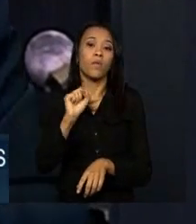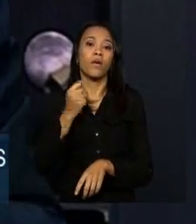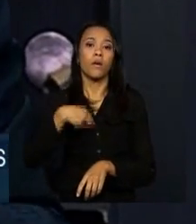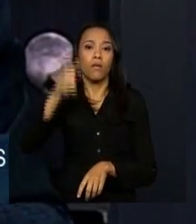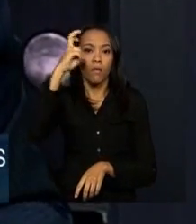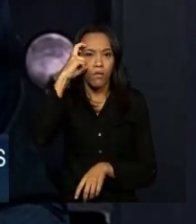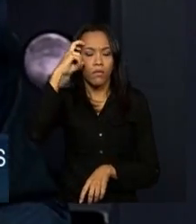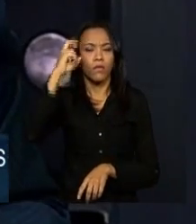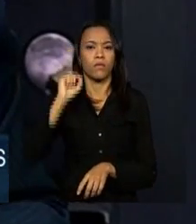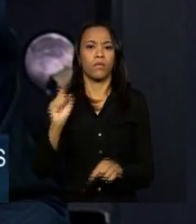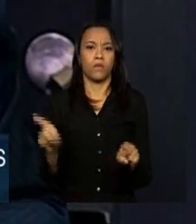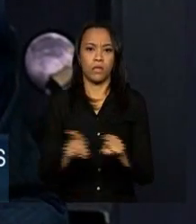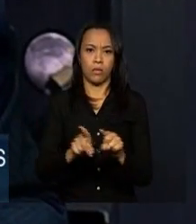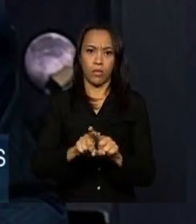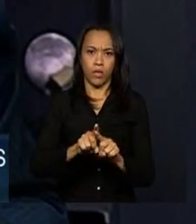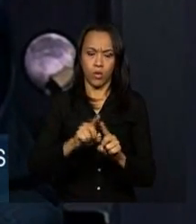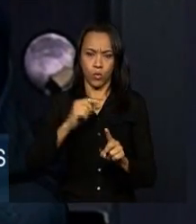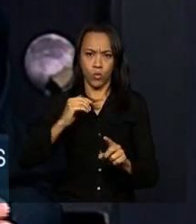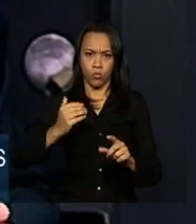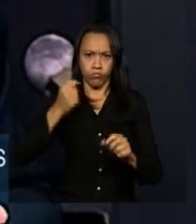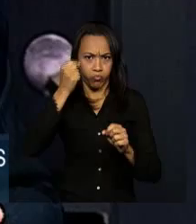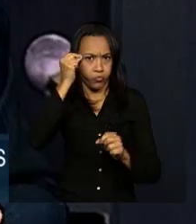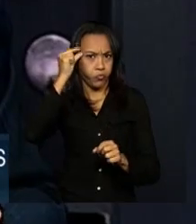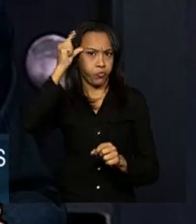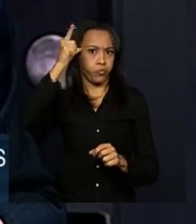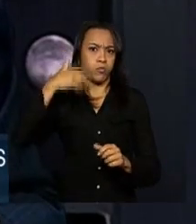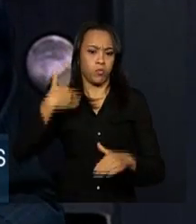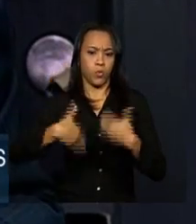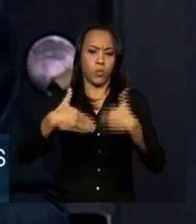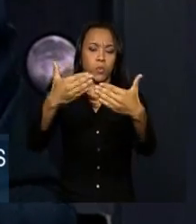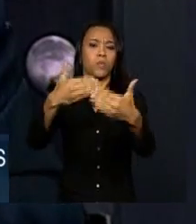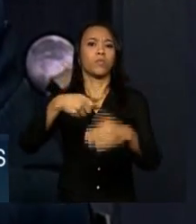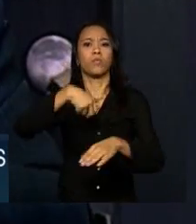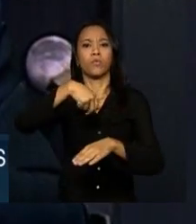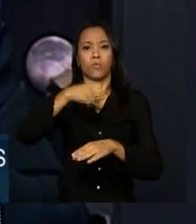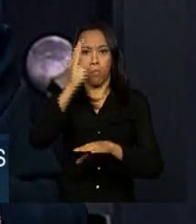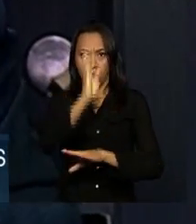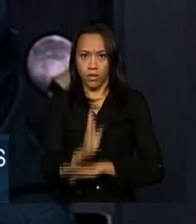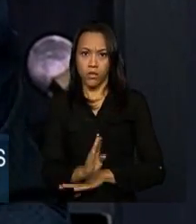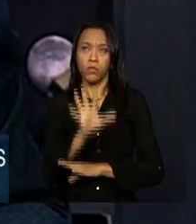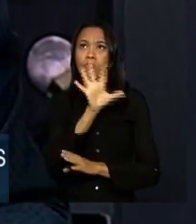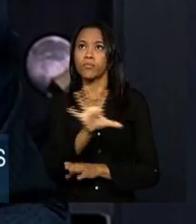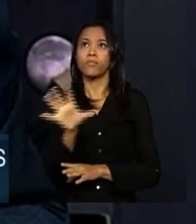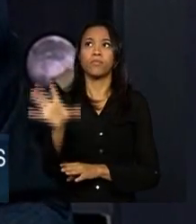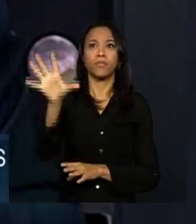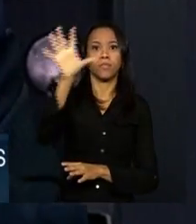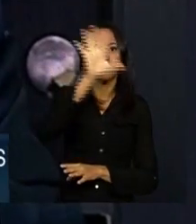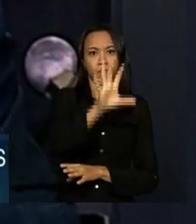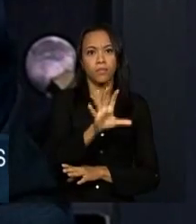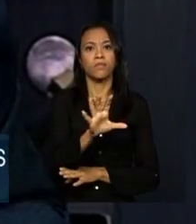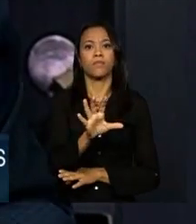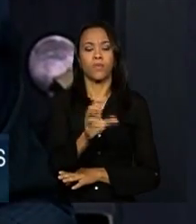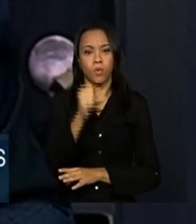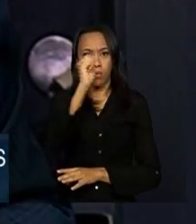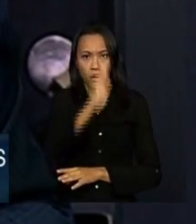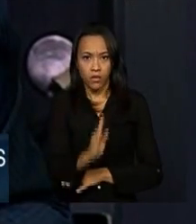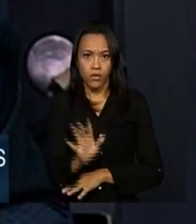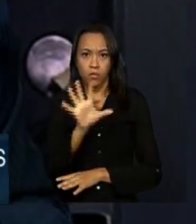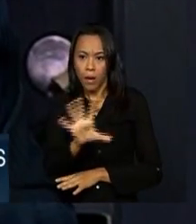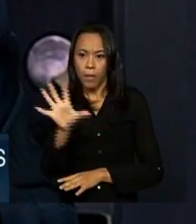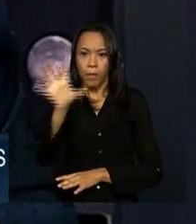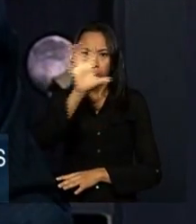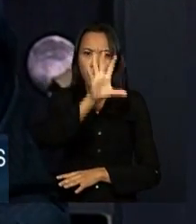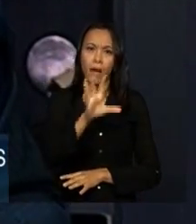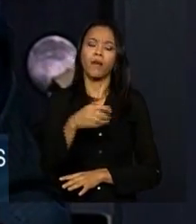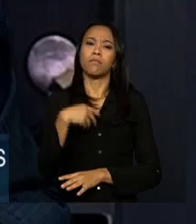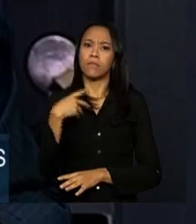eh nesse no no próprio país país é um é um país com forte eh